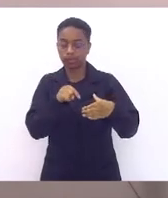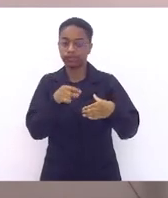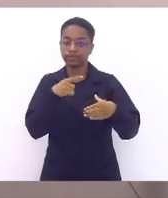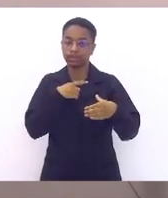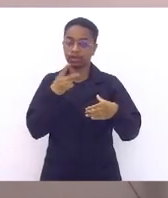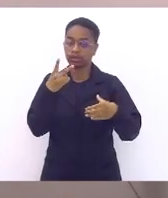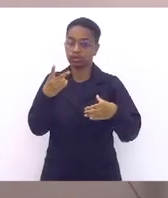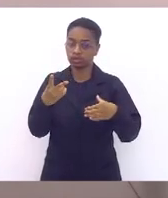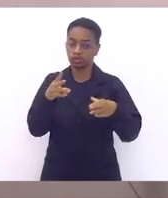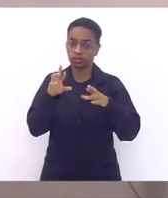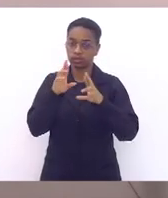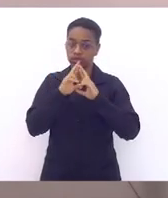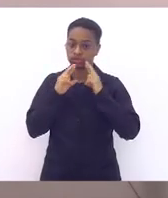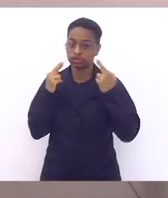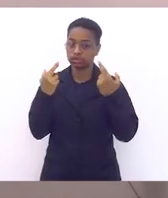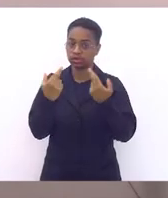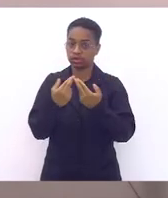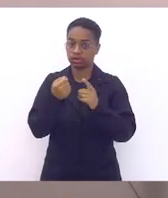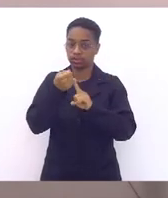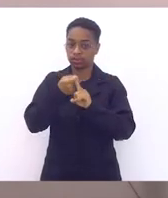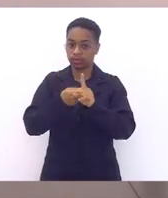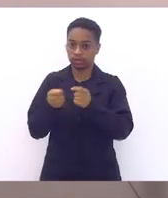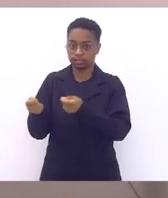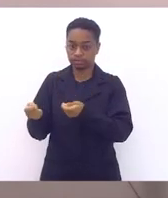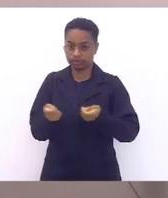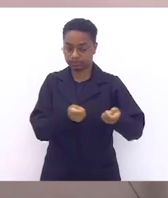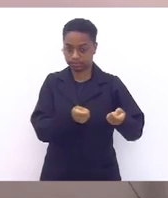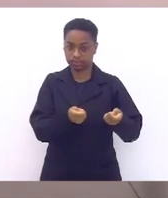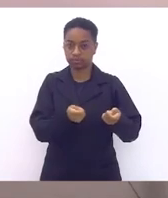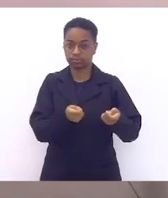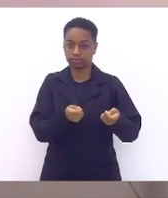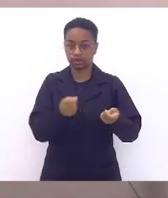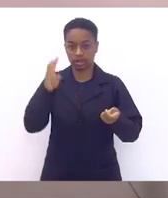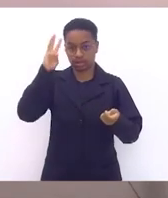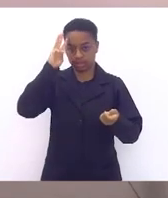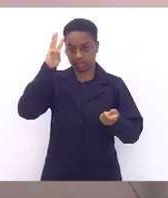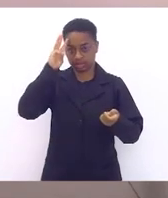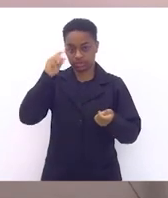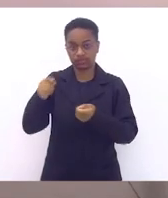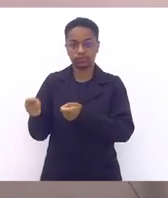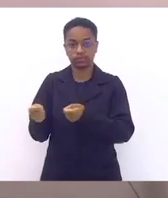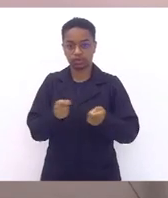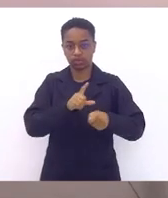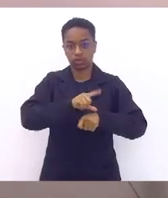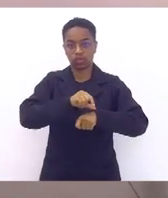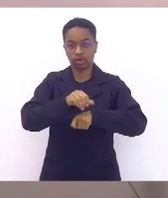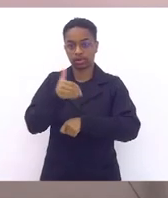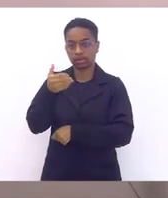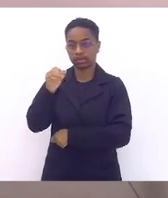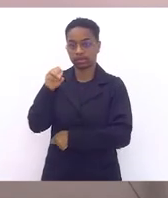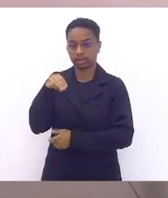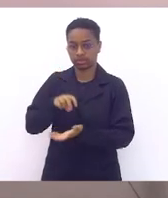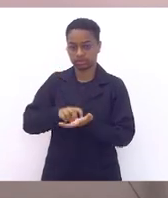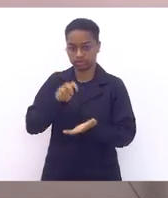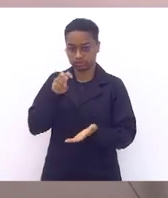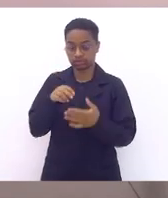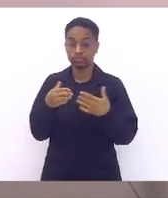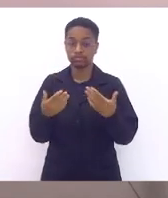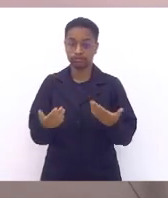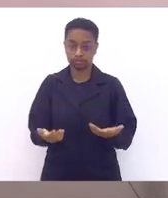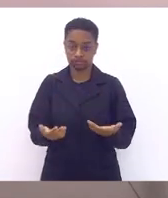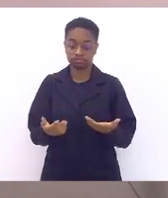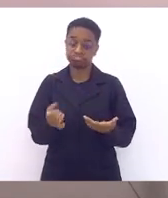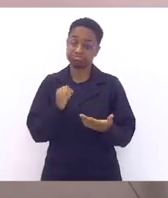2 audiências públicas por mês, sempre às terças-feiras, às 10 horas da manhã. Então, em